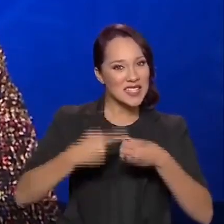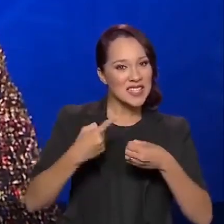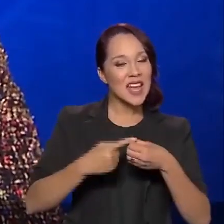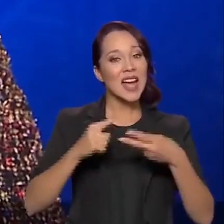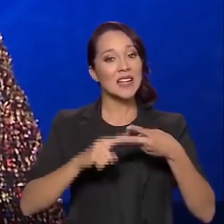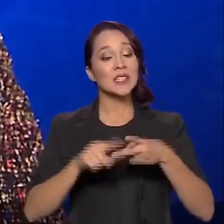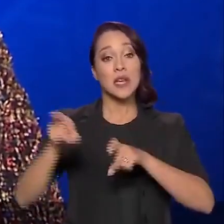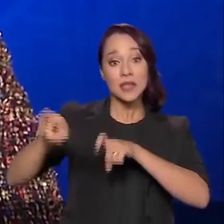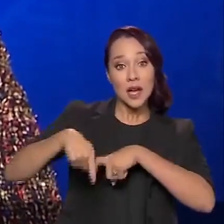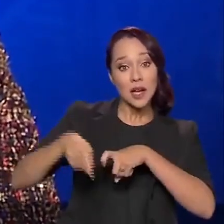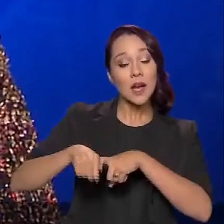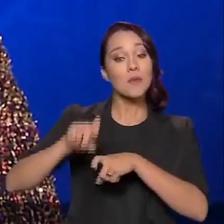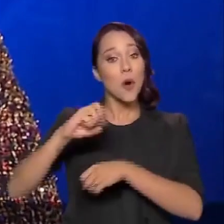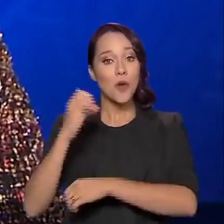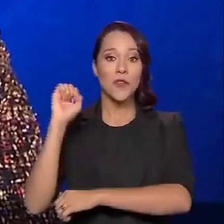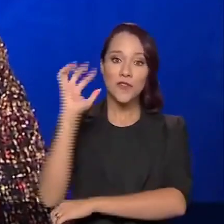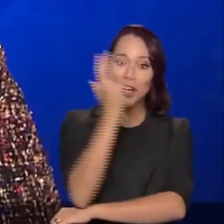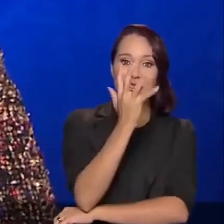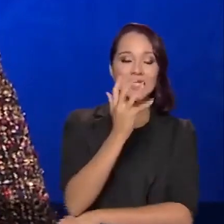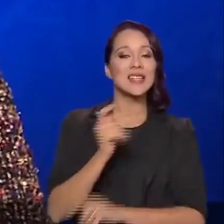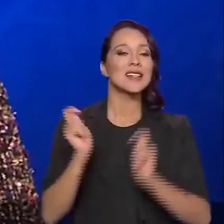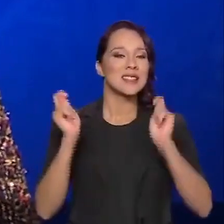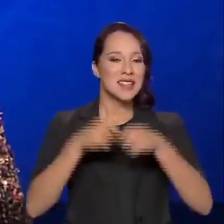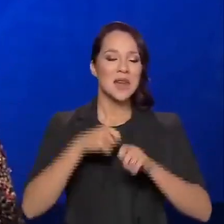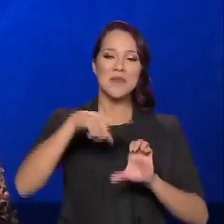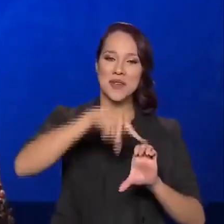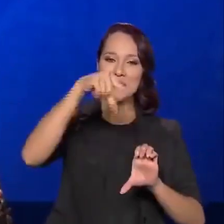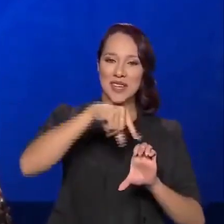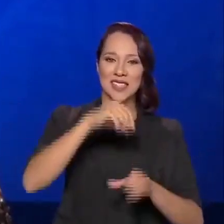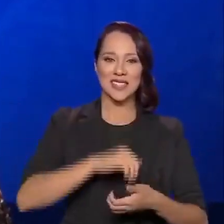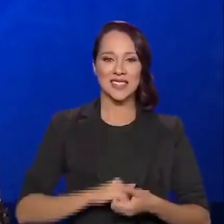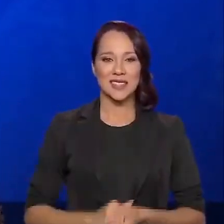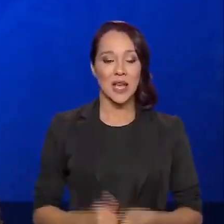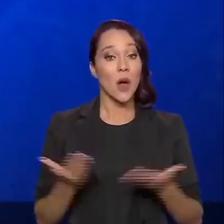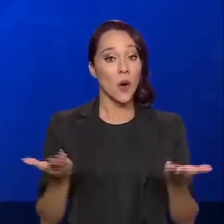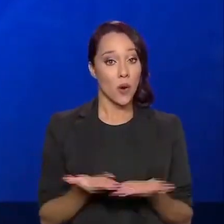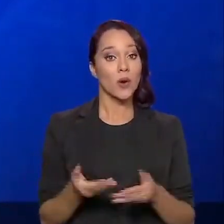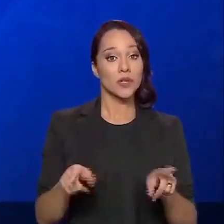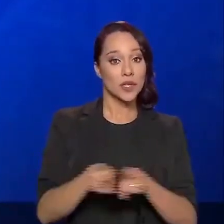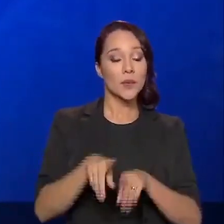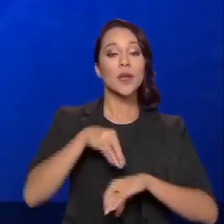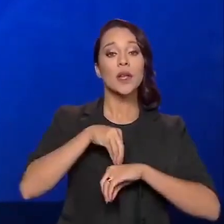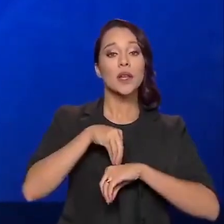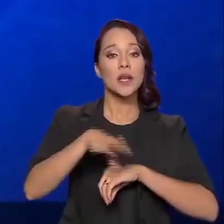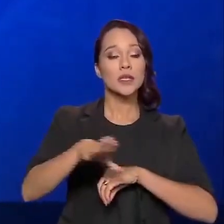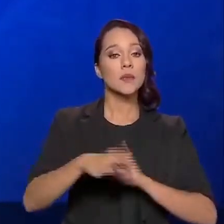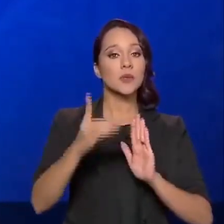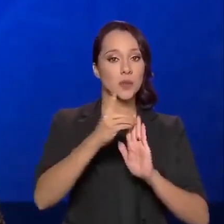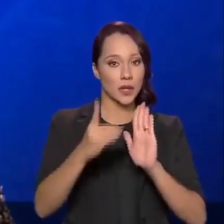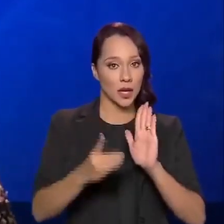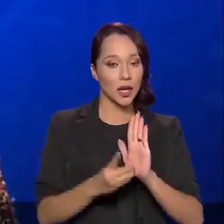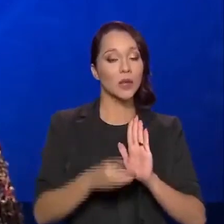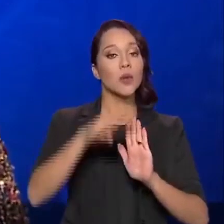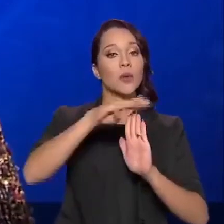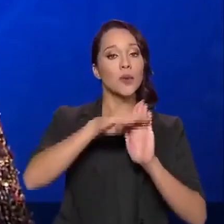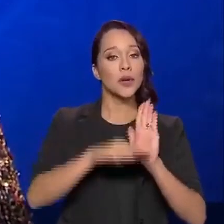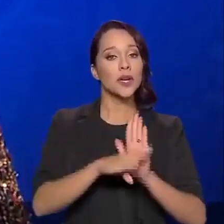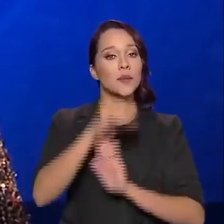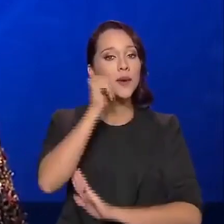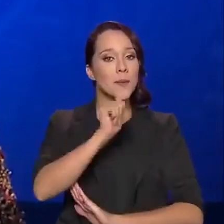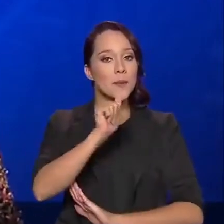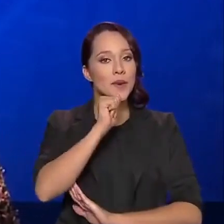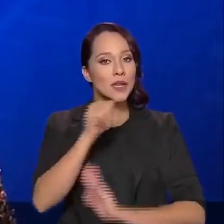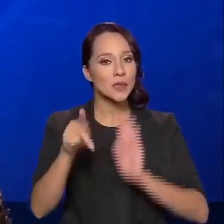da cidade, do campo e da floresta, possa empreender. Hoje também lançamos por decreto o